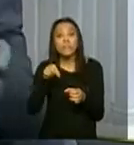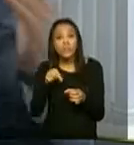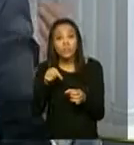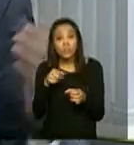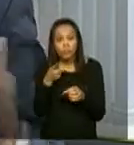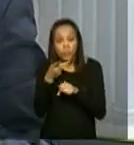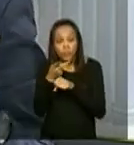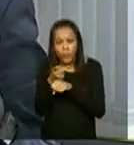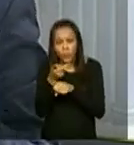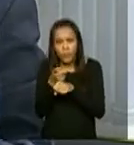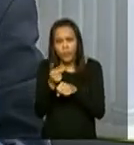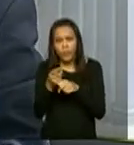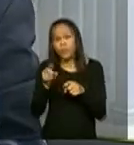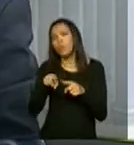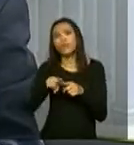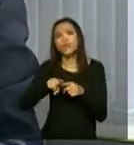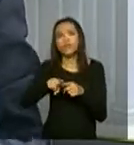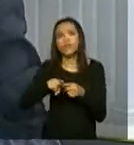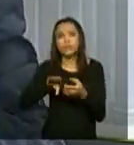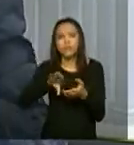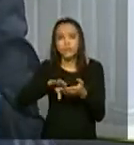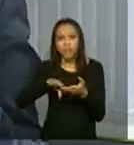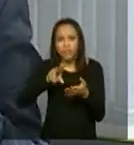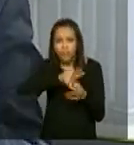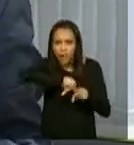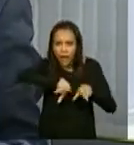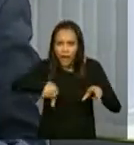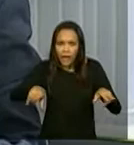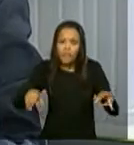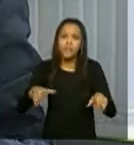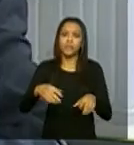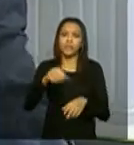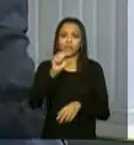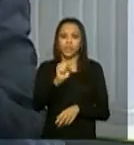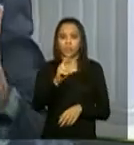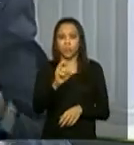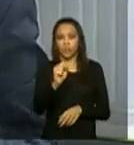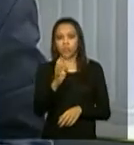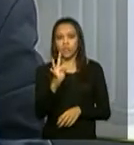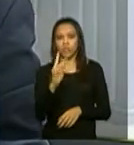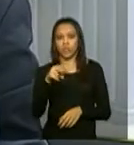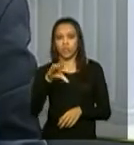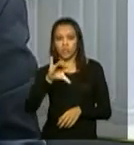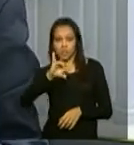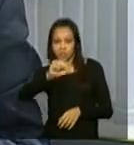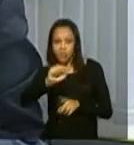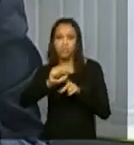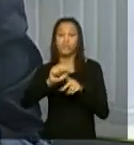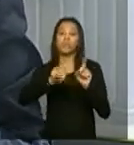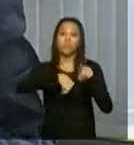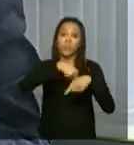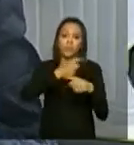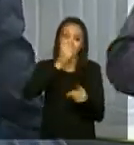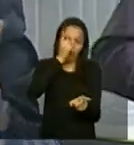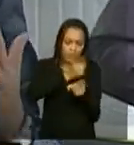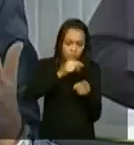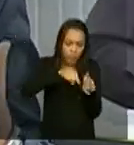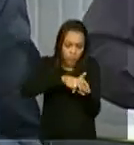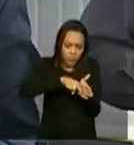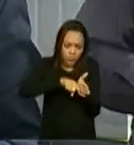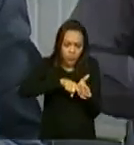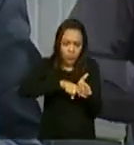procurou alargar ao máximo sucessivas sendo que nesta como em qualquer análise toxicológica esse número